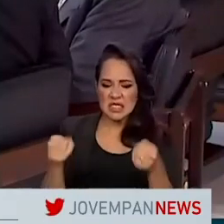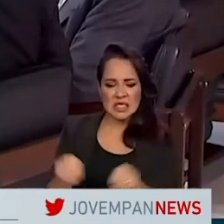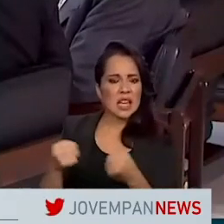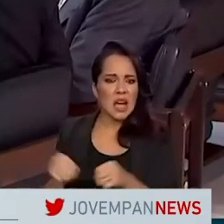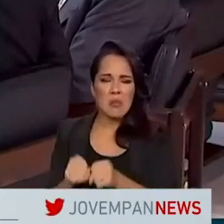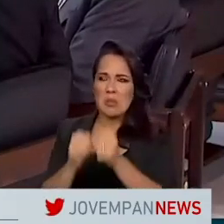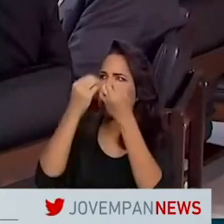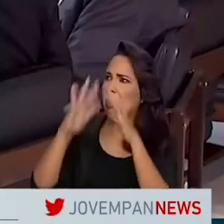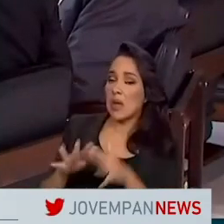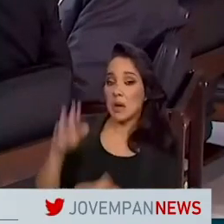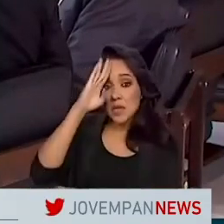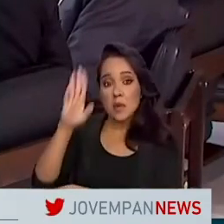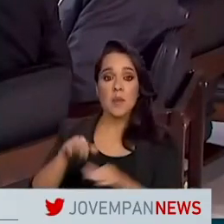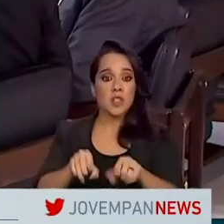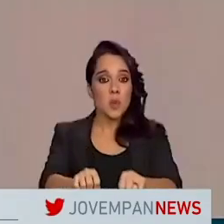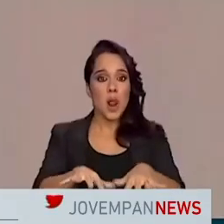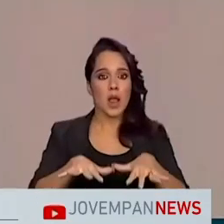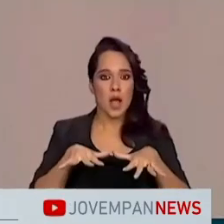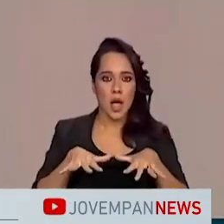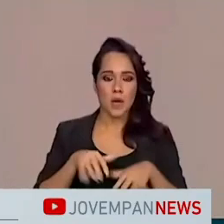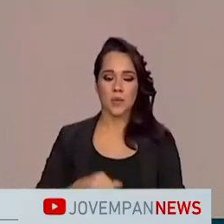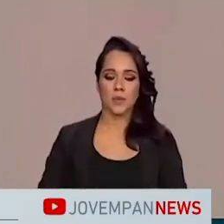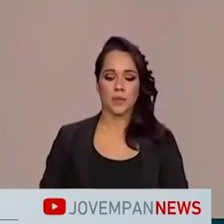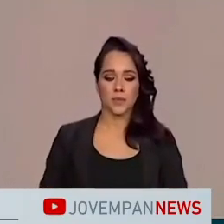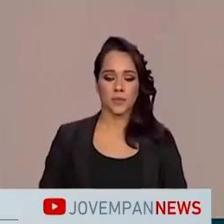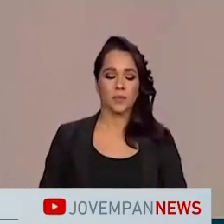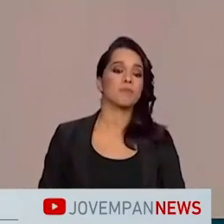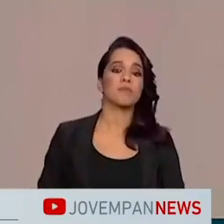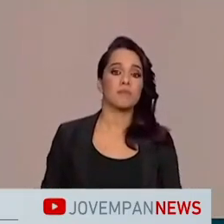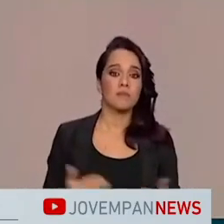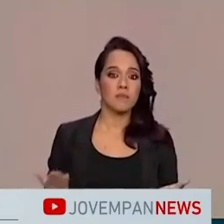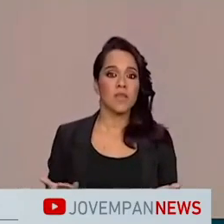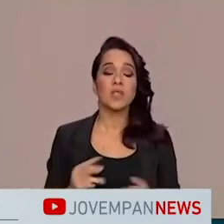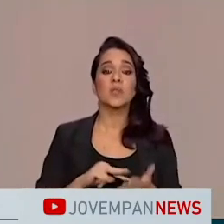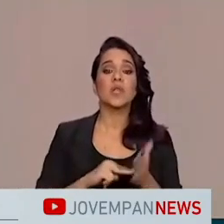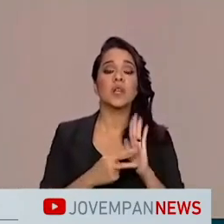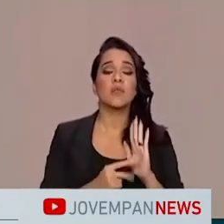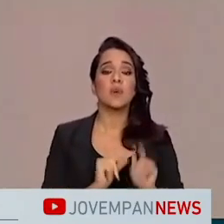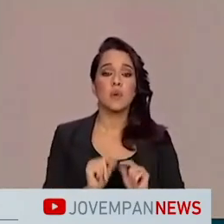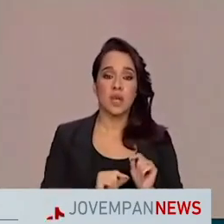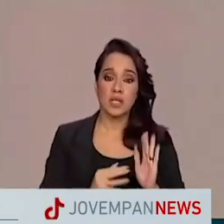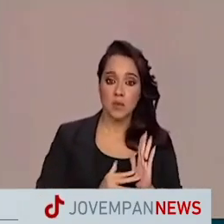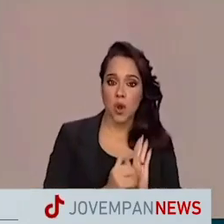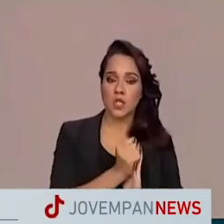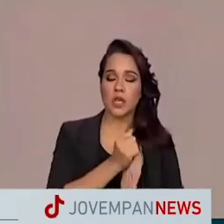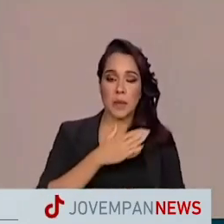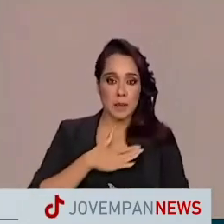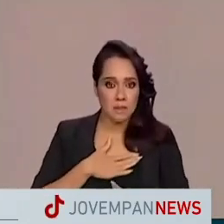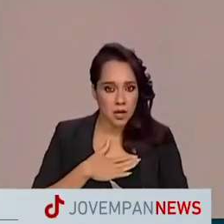especial o nosso plenário. E esta simbologia, né, a